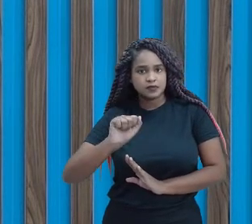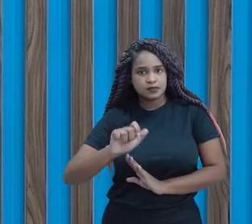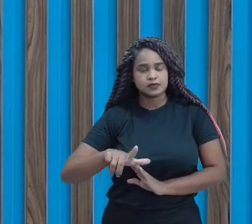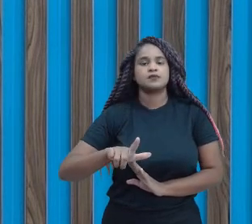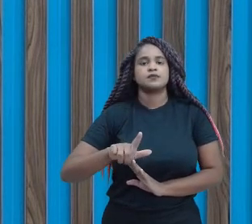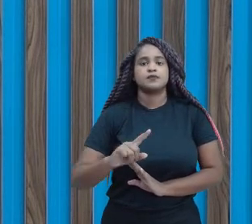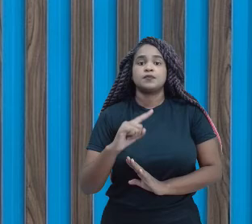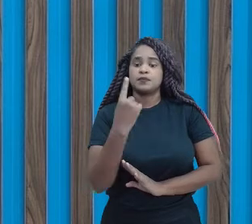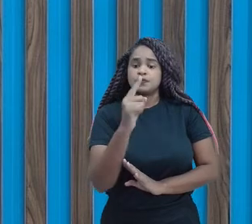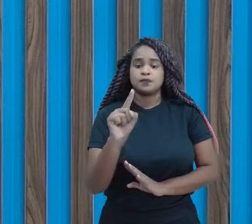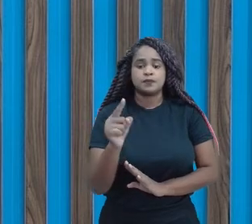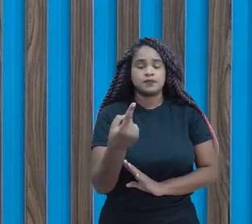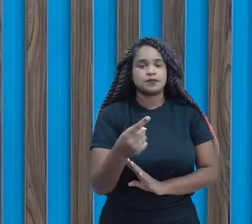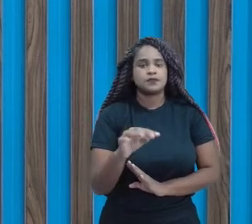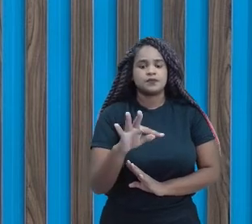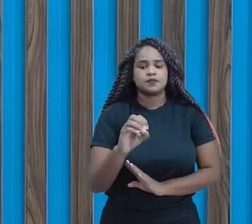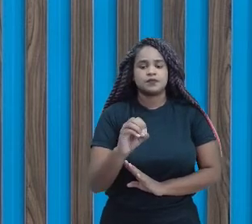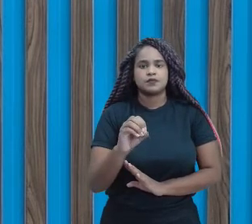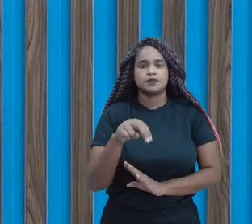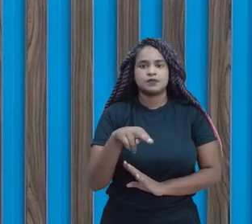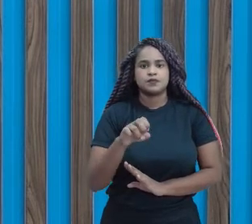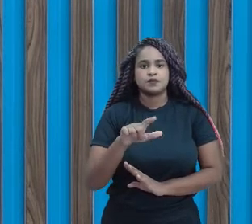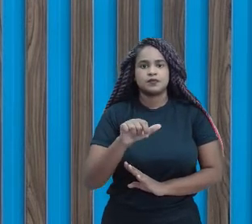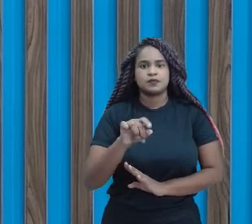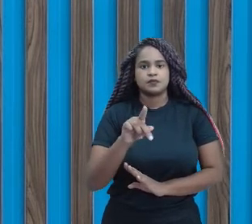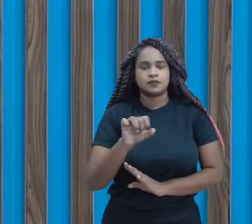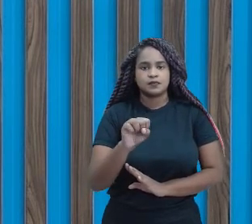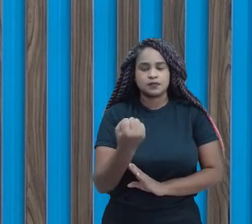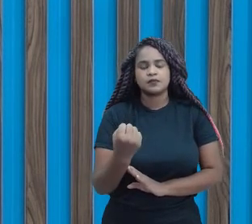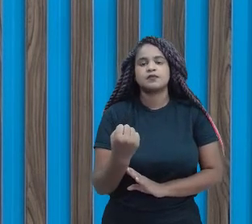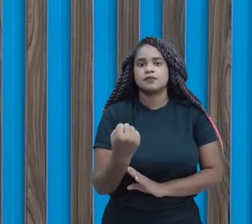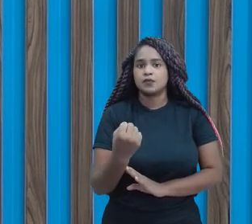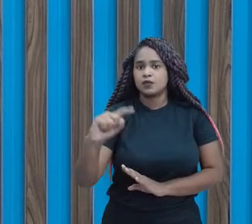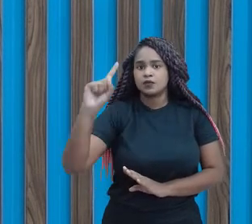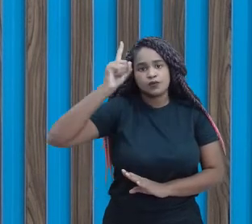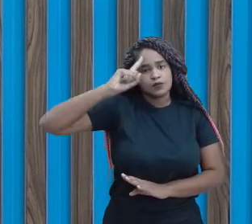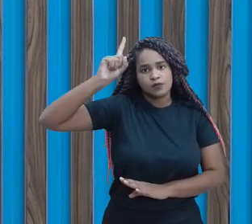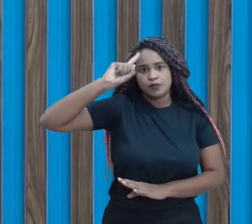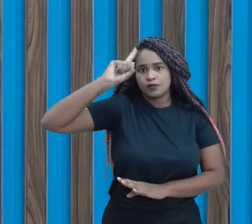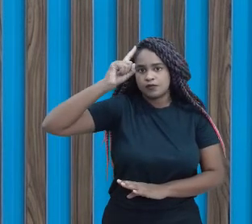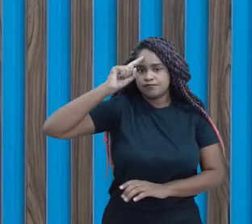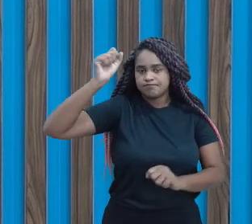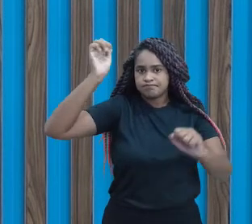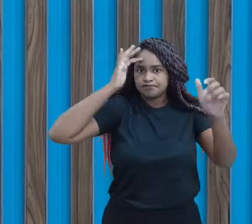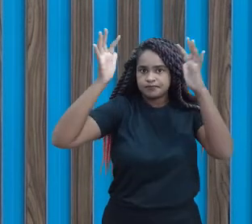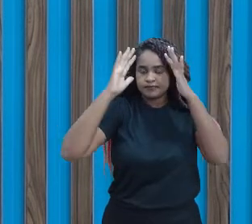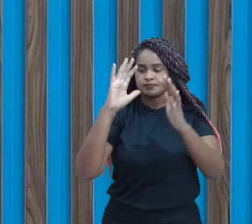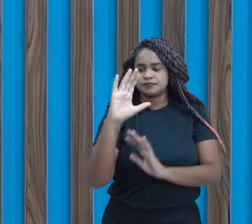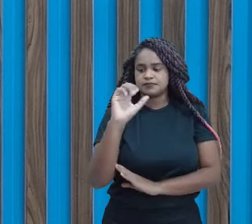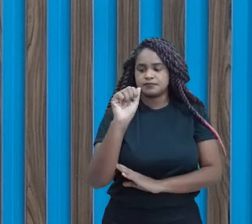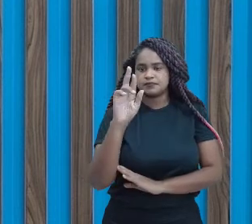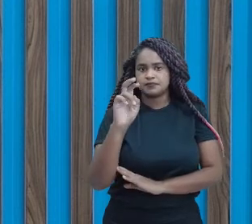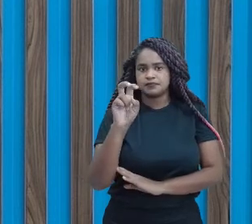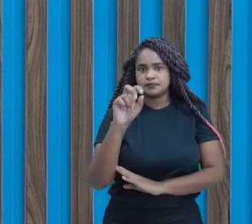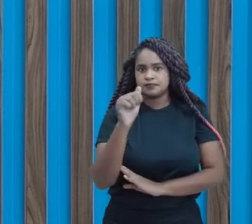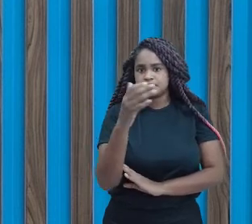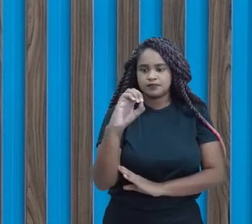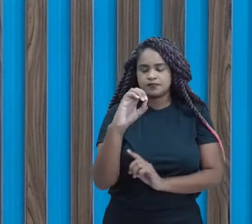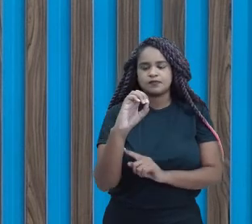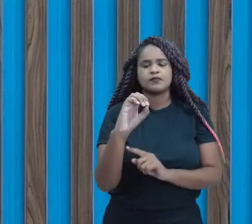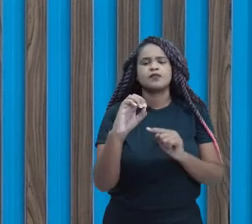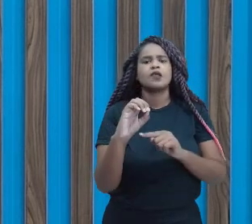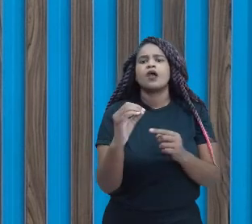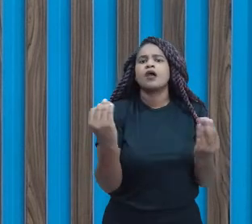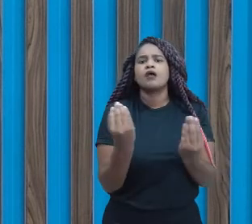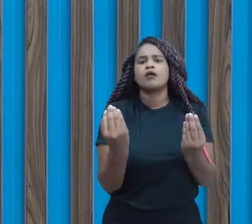dia. Notícia veiculada ontem nos jornais, né? Então imagine você, carvão vegetal, ele é feito com